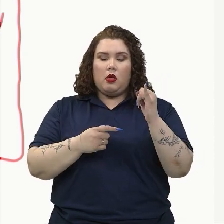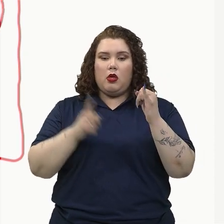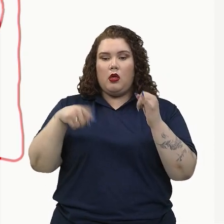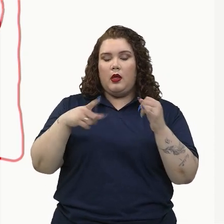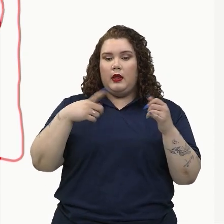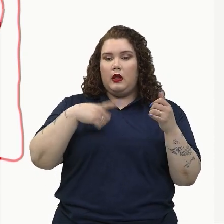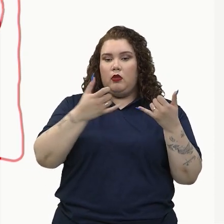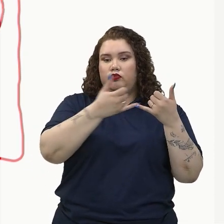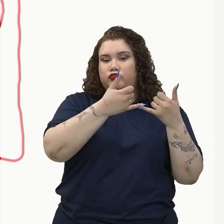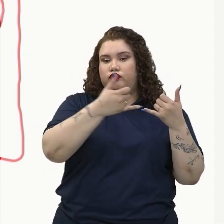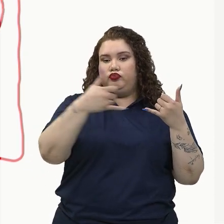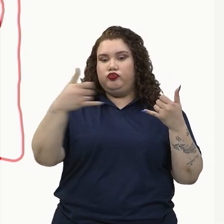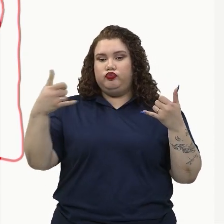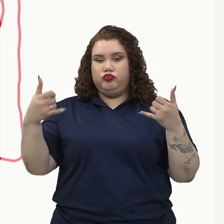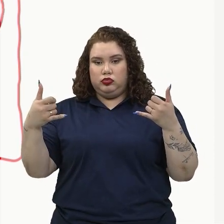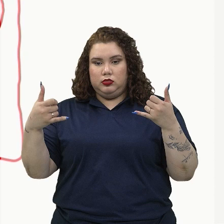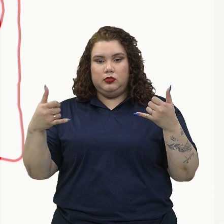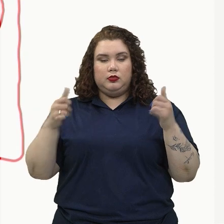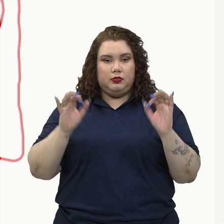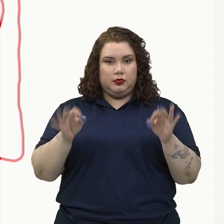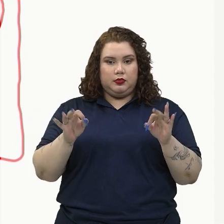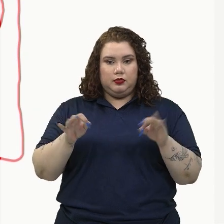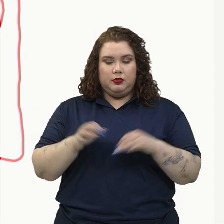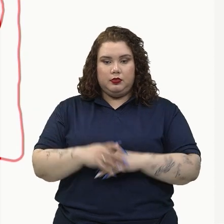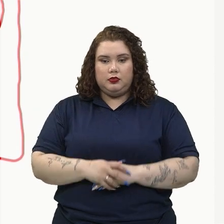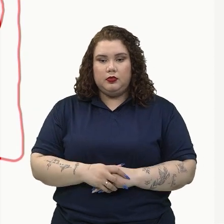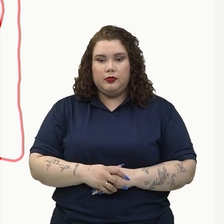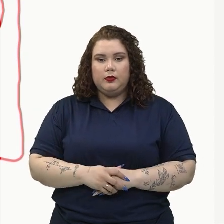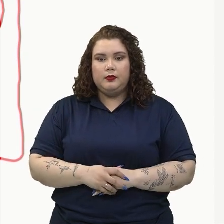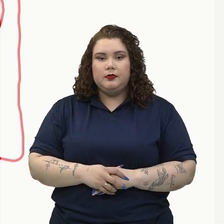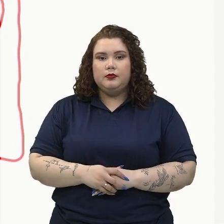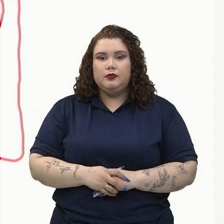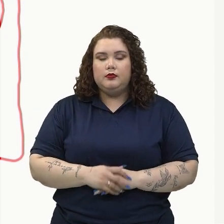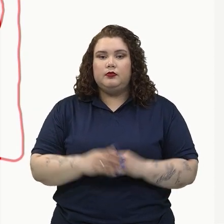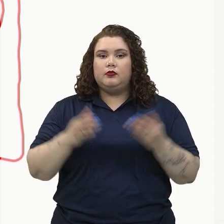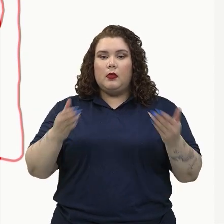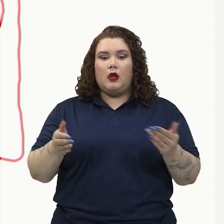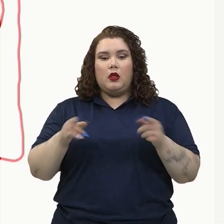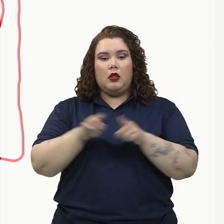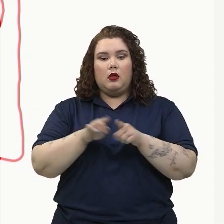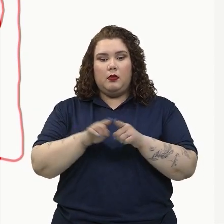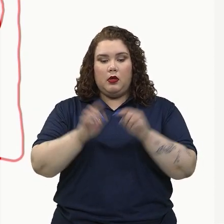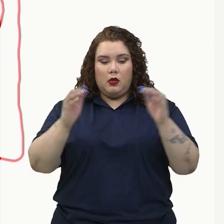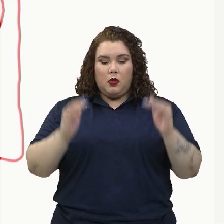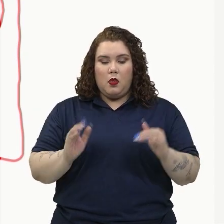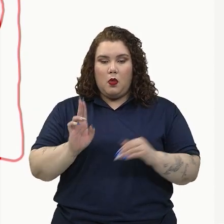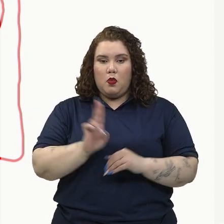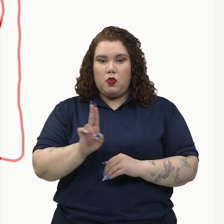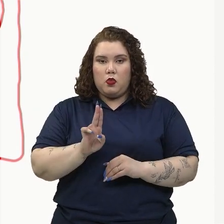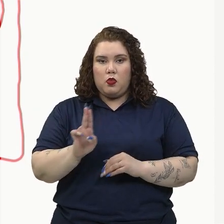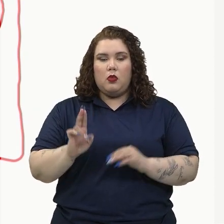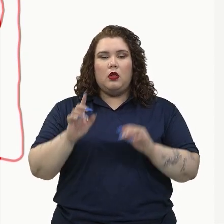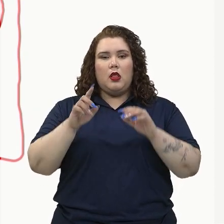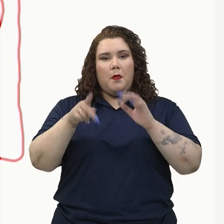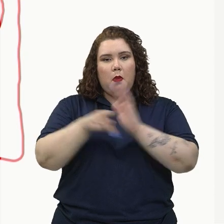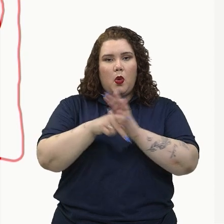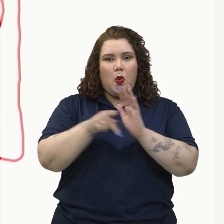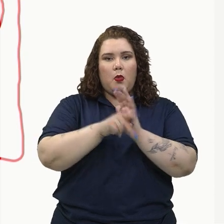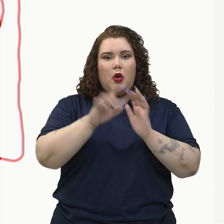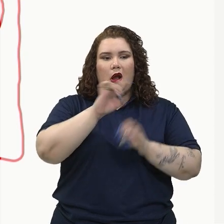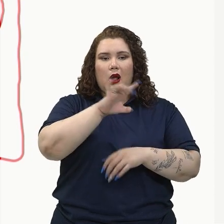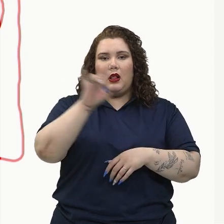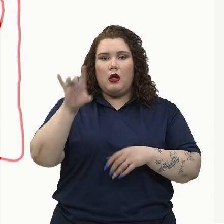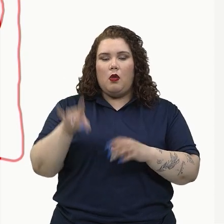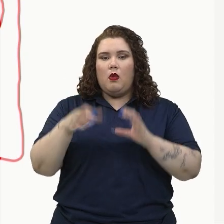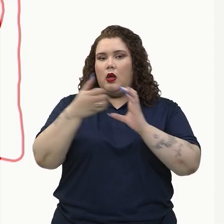atravessa, então, o nosso receptor. Temos aqui também a diferença de potencial elétrico, U, né? Todos